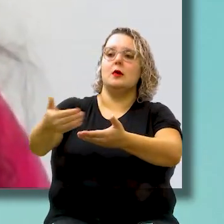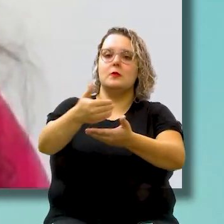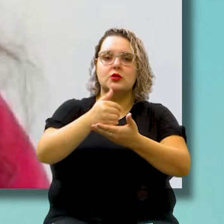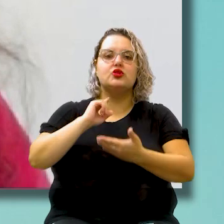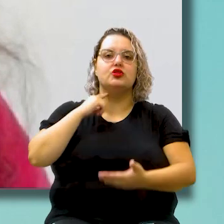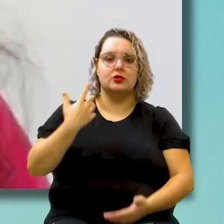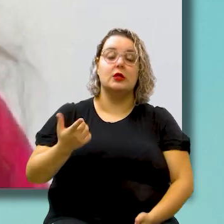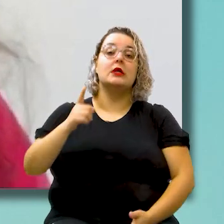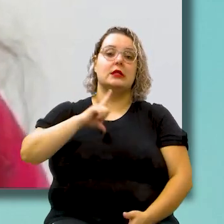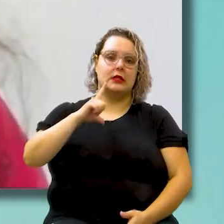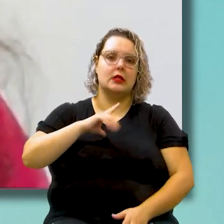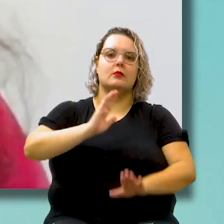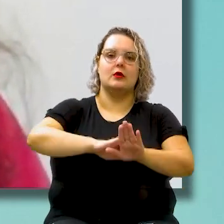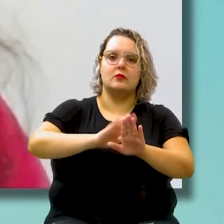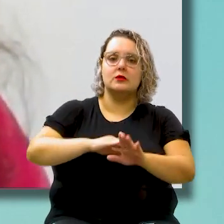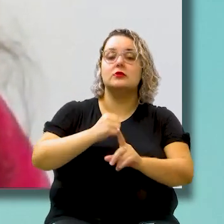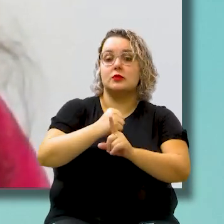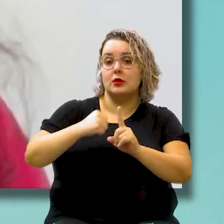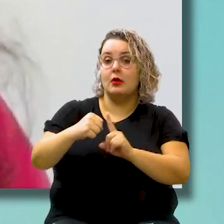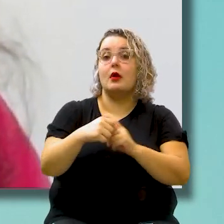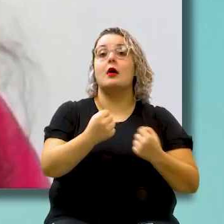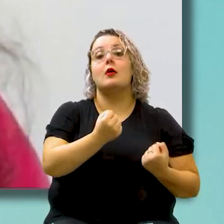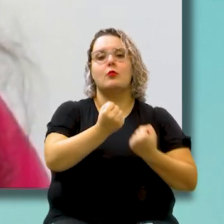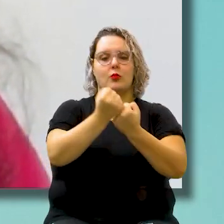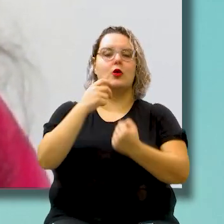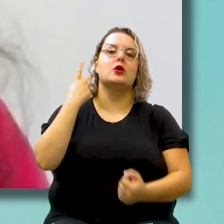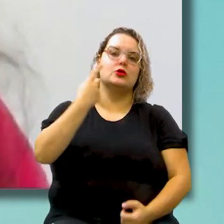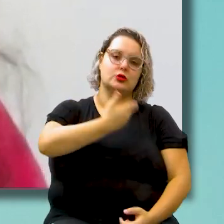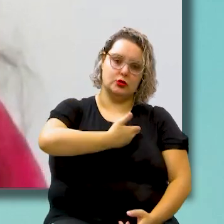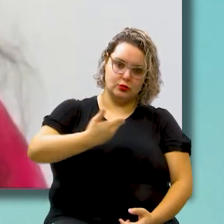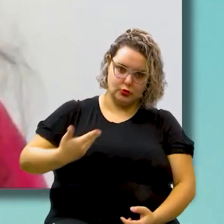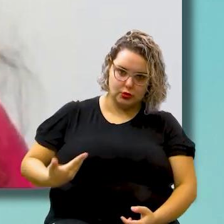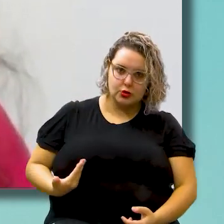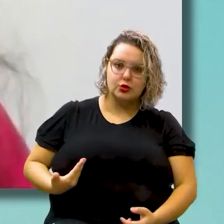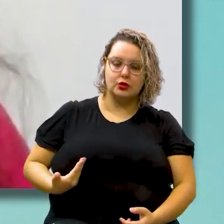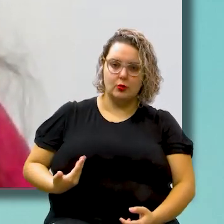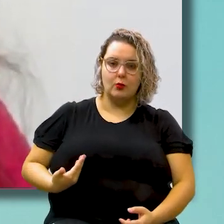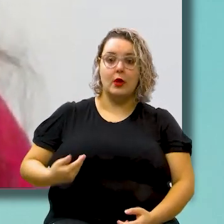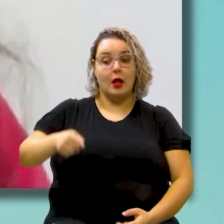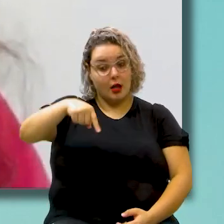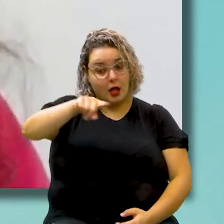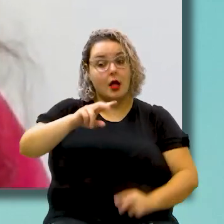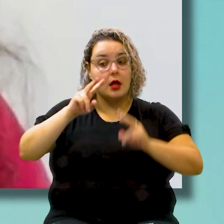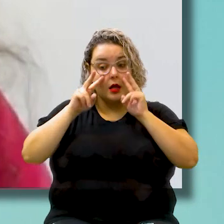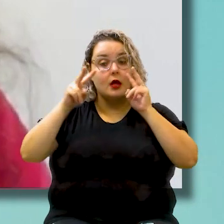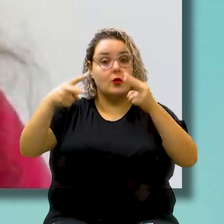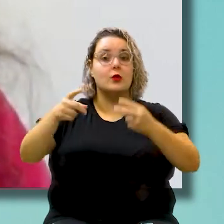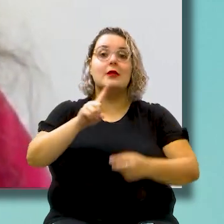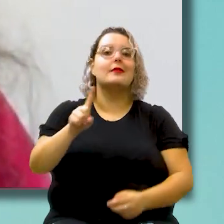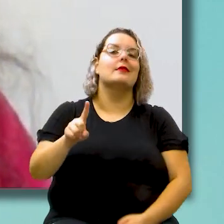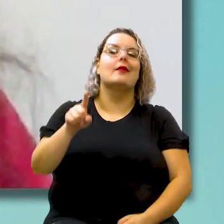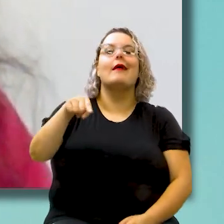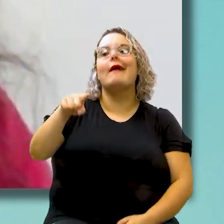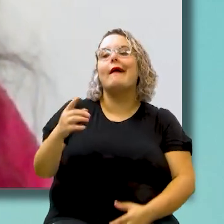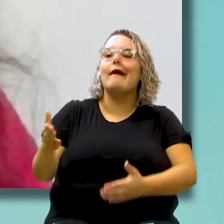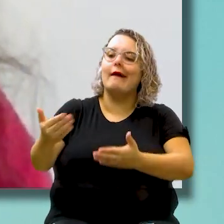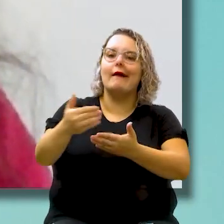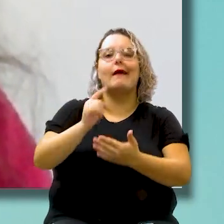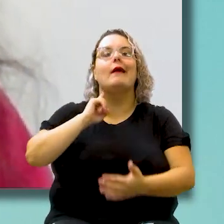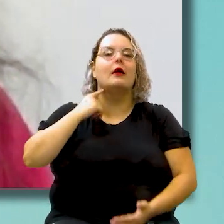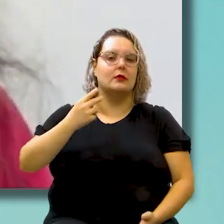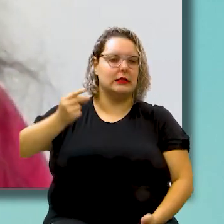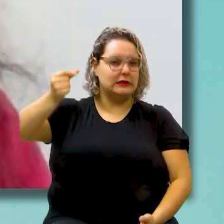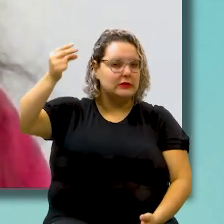cooperativas de catadores têm uma função social e, portanto, elas precisam de apoio de políticas públicas para que elas possam ser reconhecidas não como